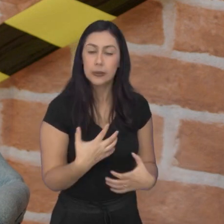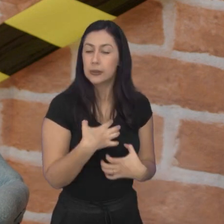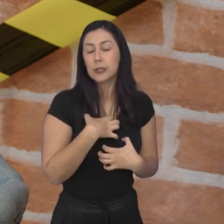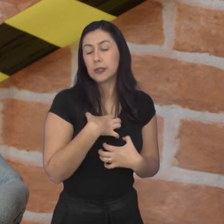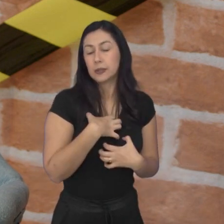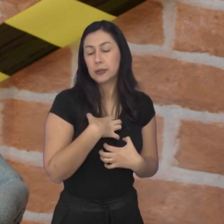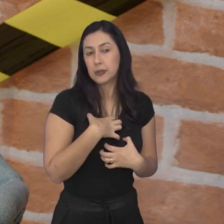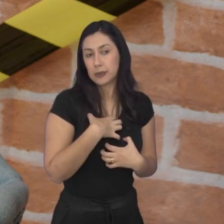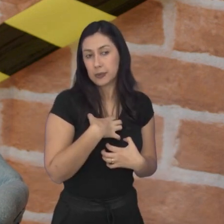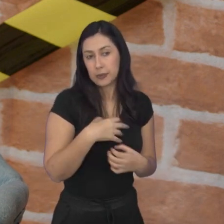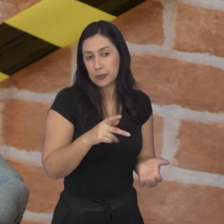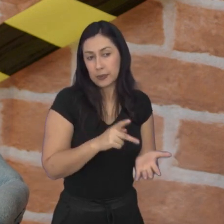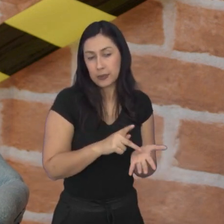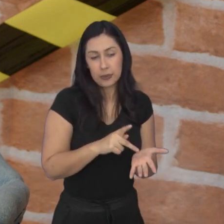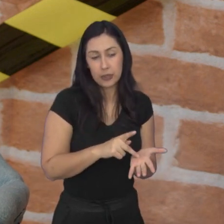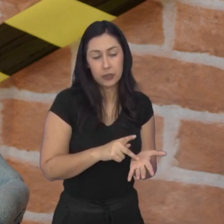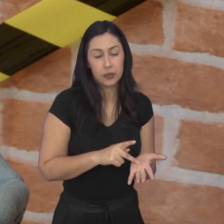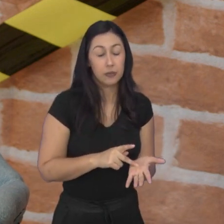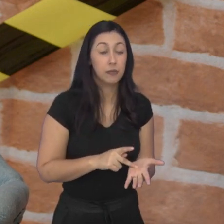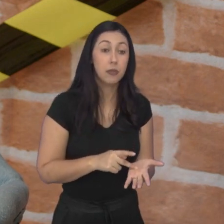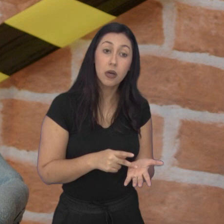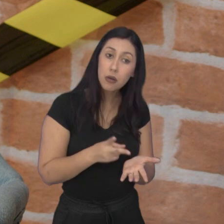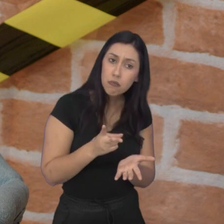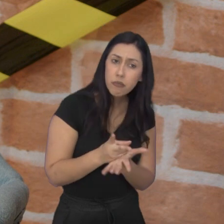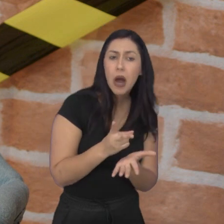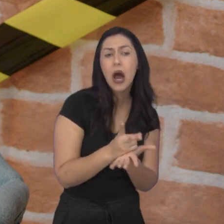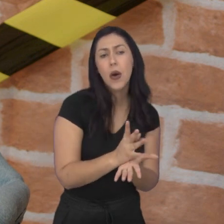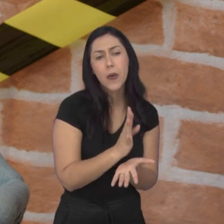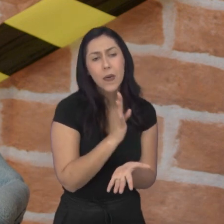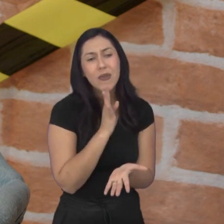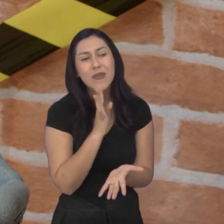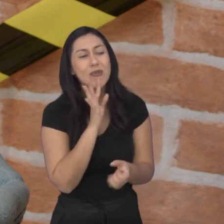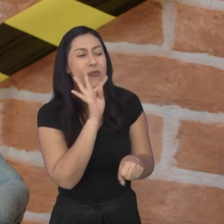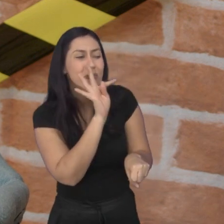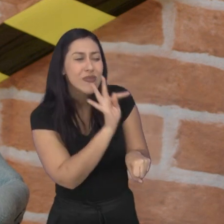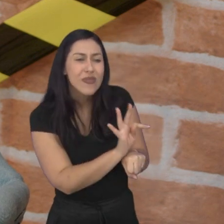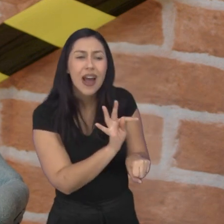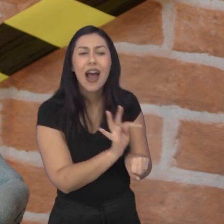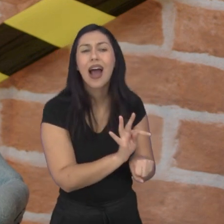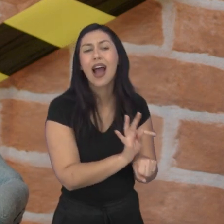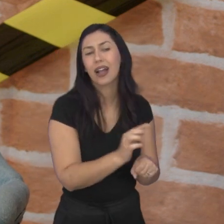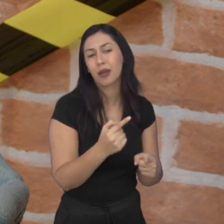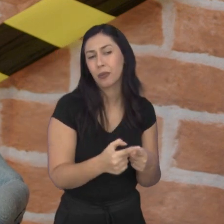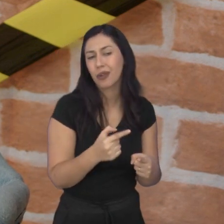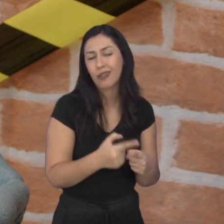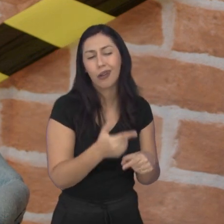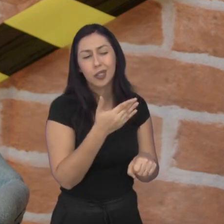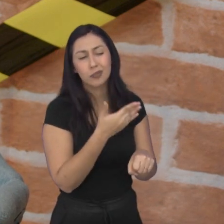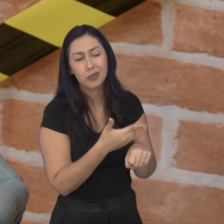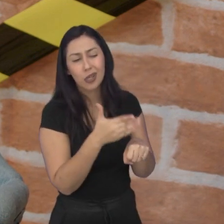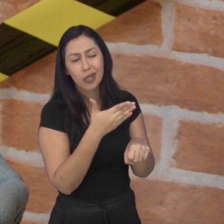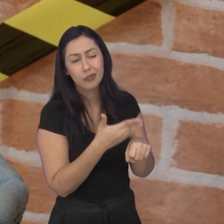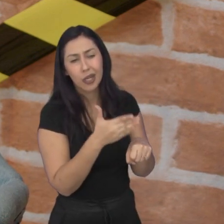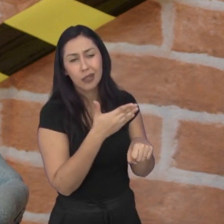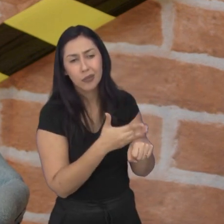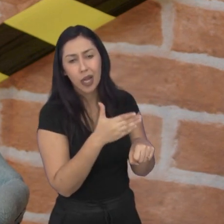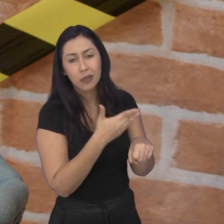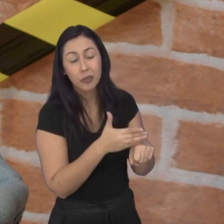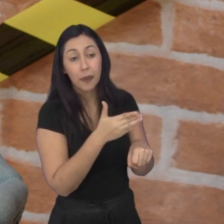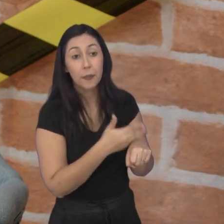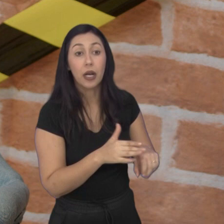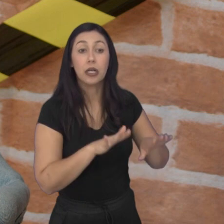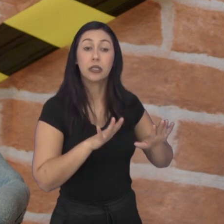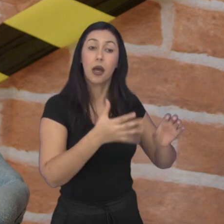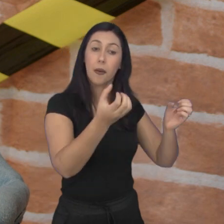mesmo. Só que mesmo quando é instintiva, você conhece as técnicas quando você faz aquilo com bastante frequência. Sim. Então ele me